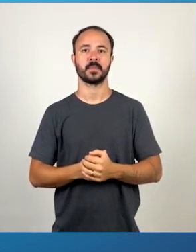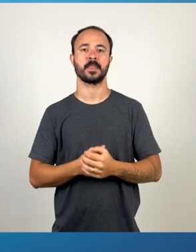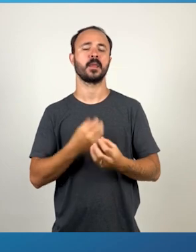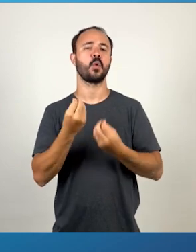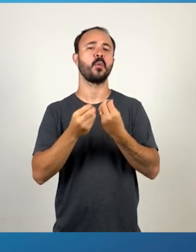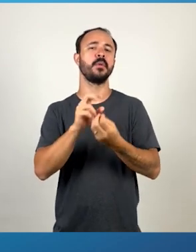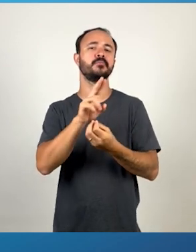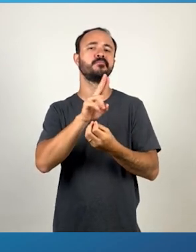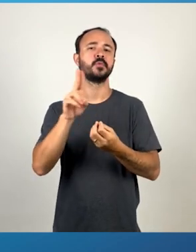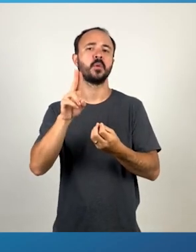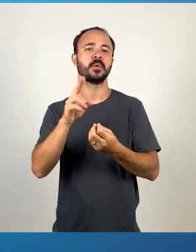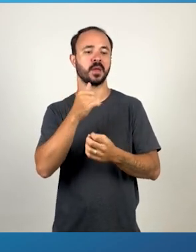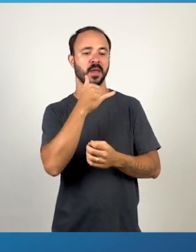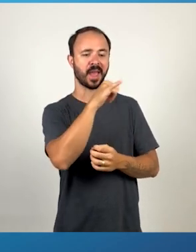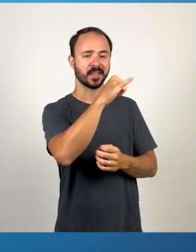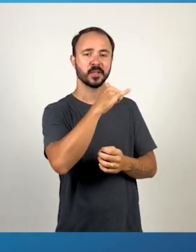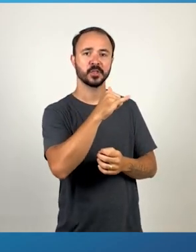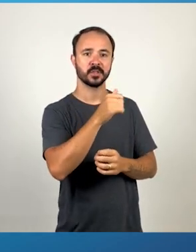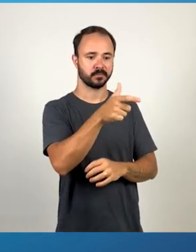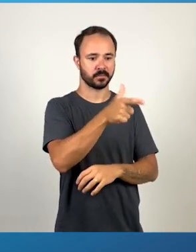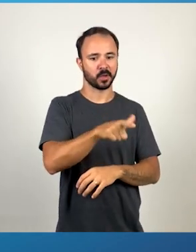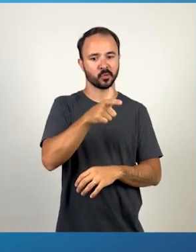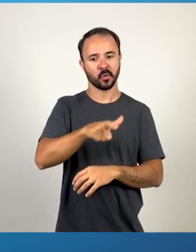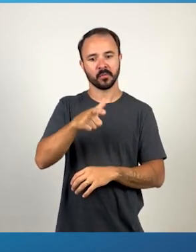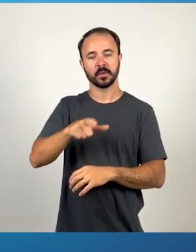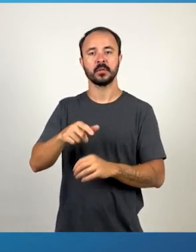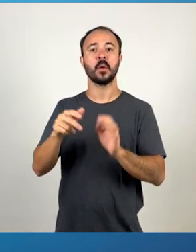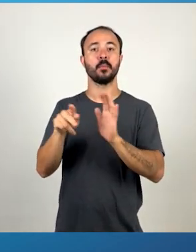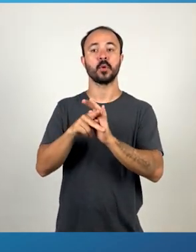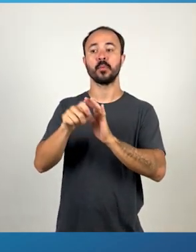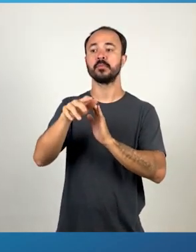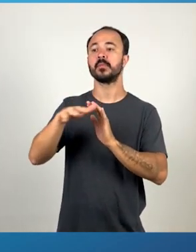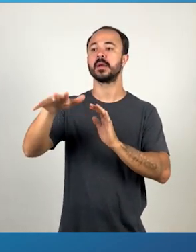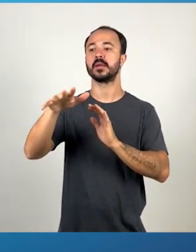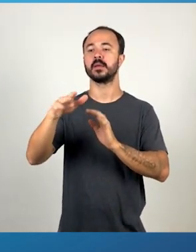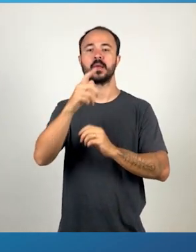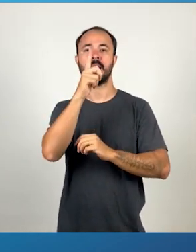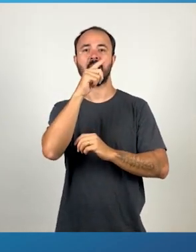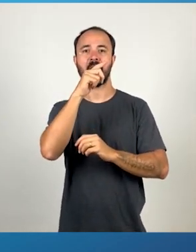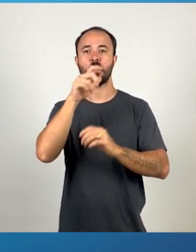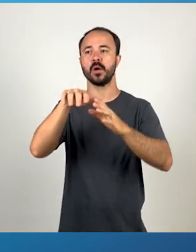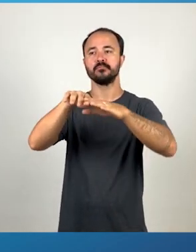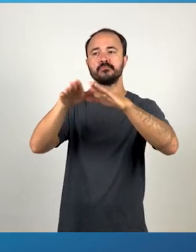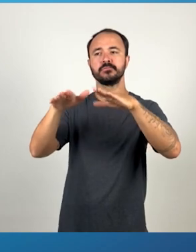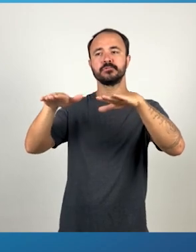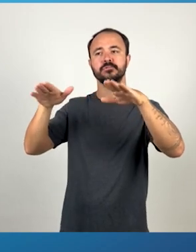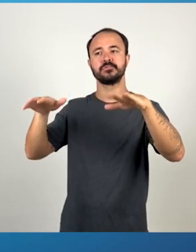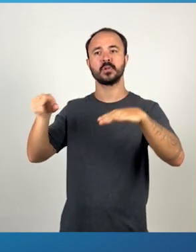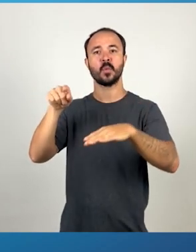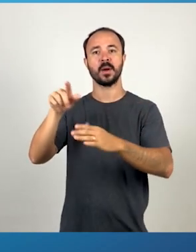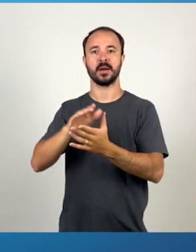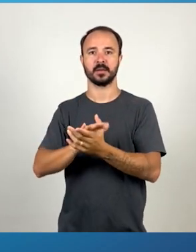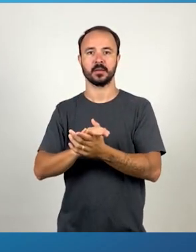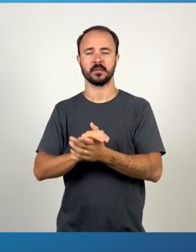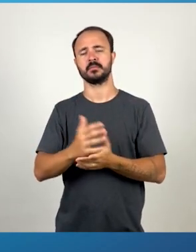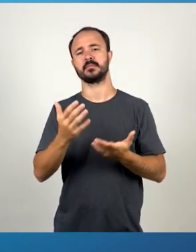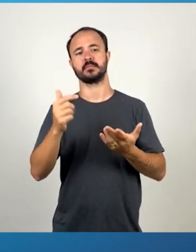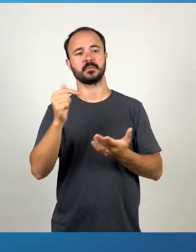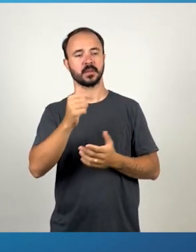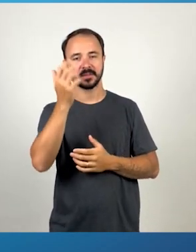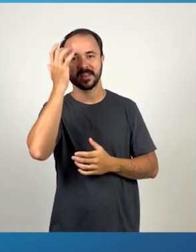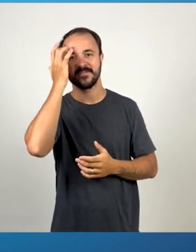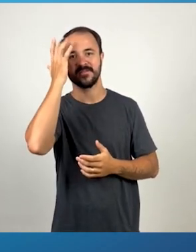é chamada a fonte de energia renovável que é oriunda da movimentação das águas oceânicas? Essa questão ela é bem tranquila